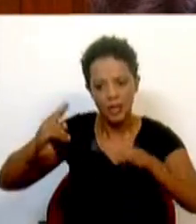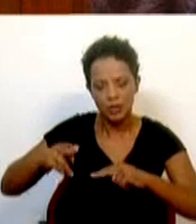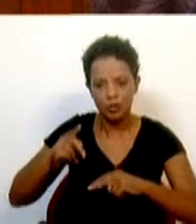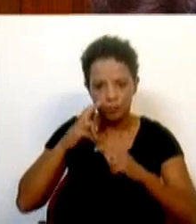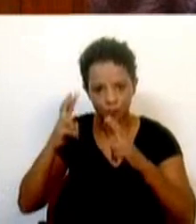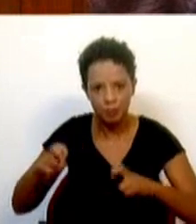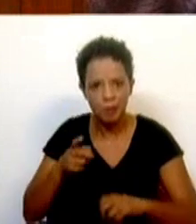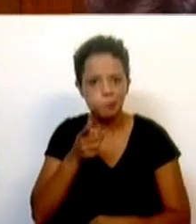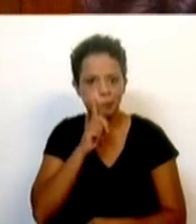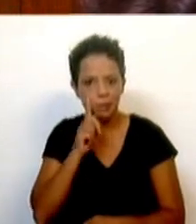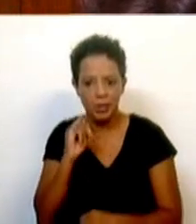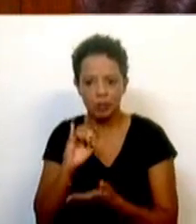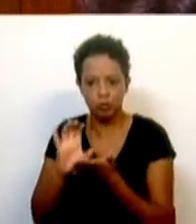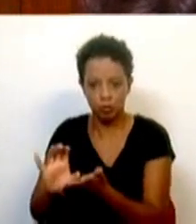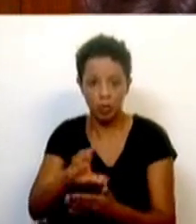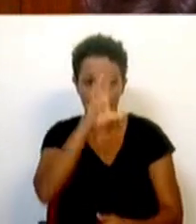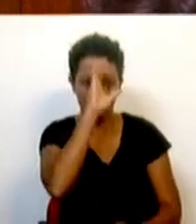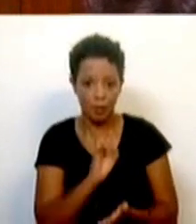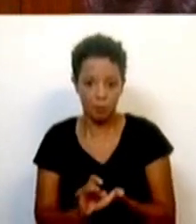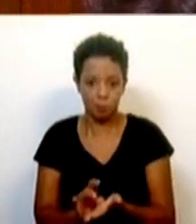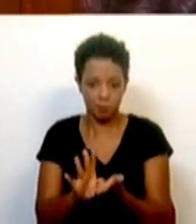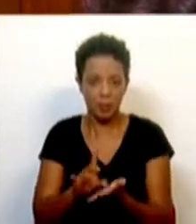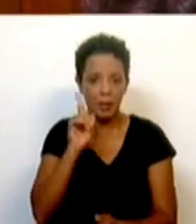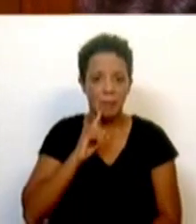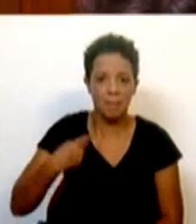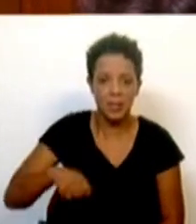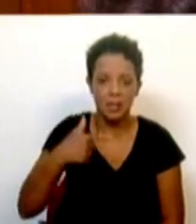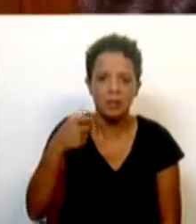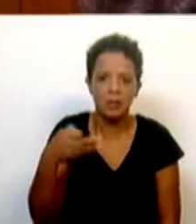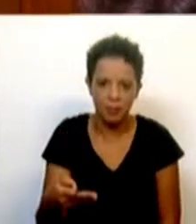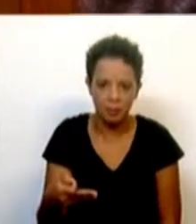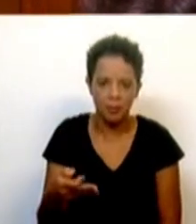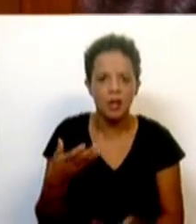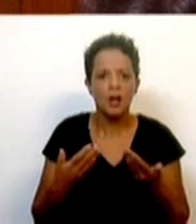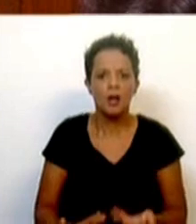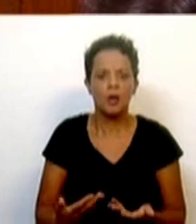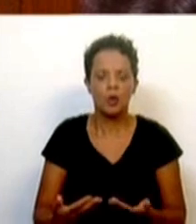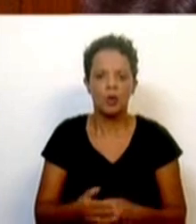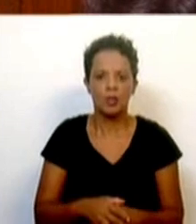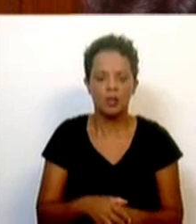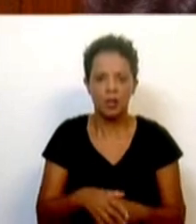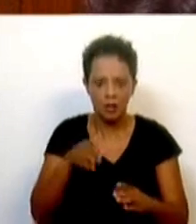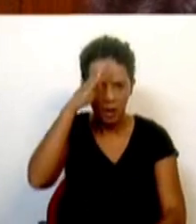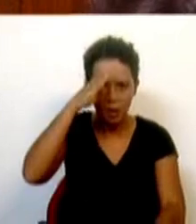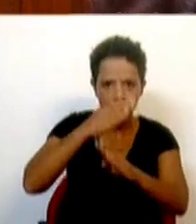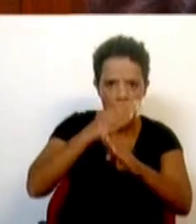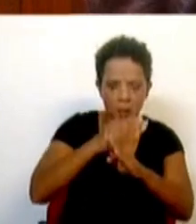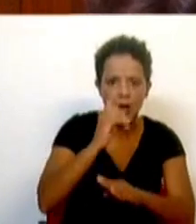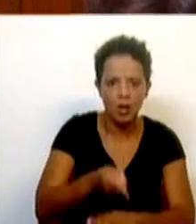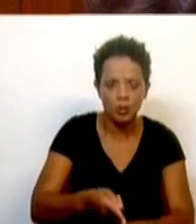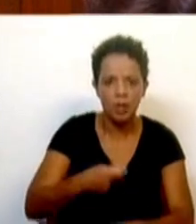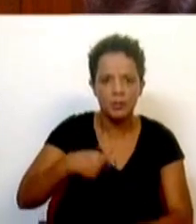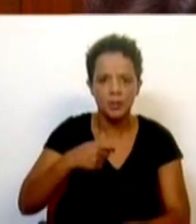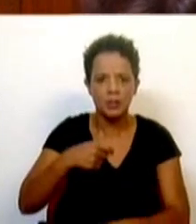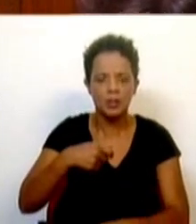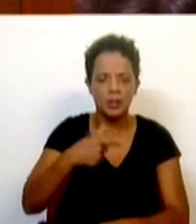indenização era ilegal e o Governo demitiu a Presidente da TAP. Agora a sua opção já não é pelo Presidente da